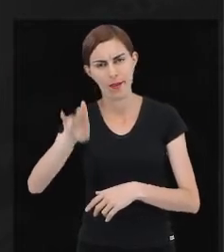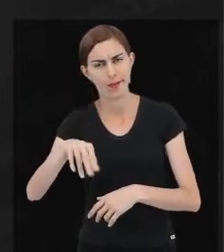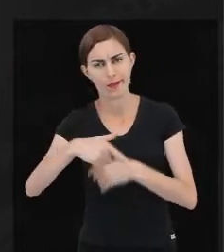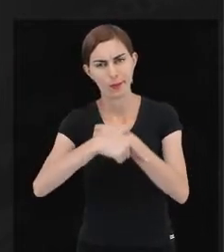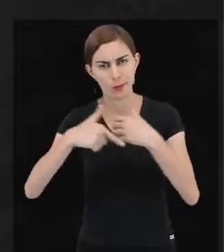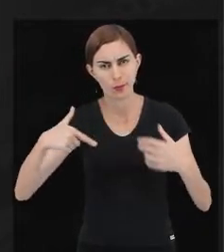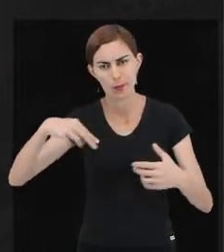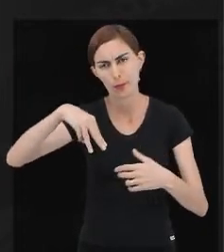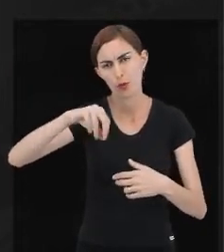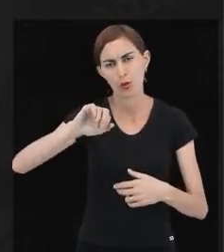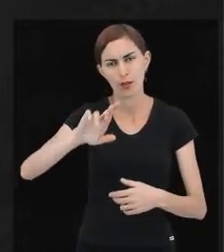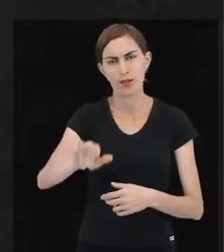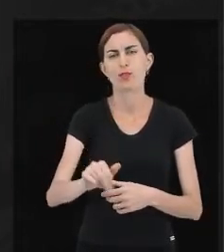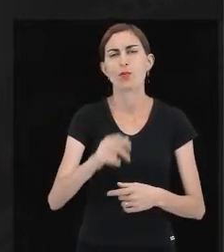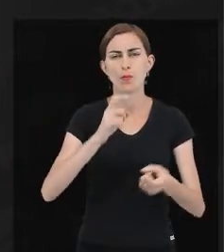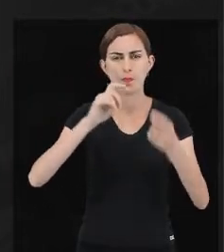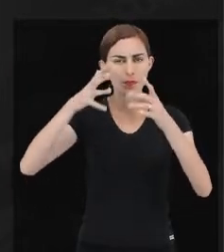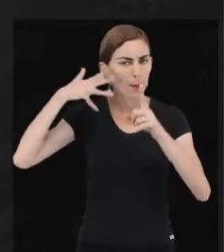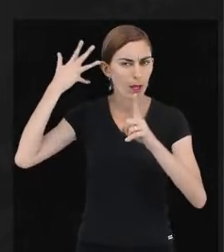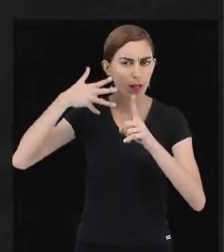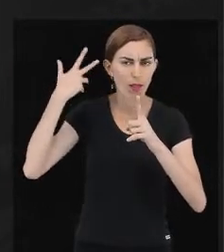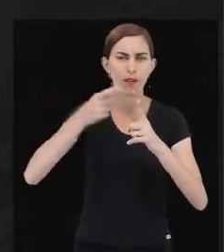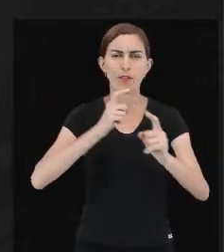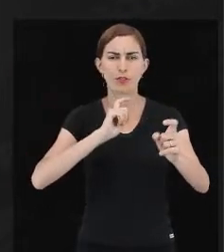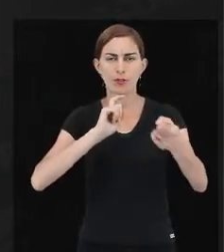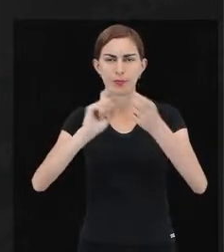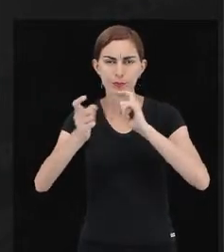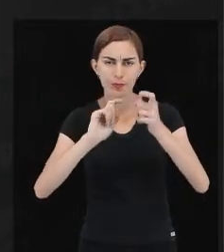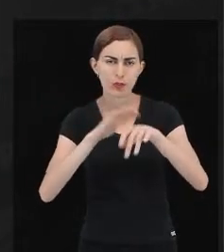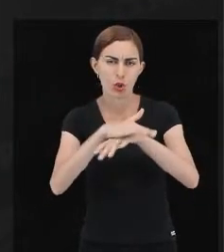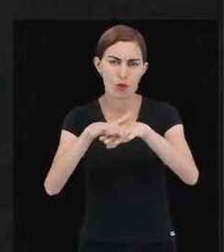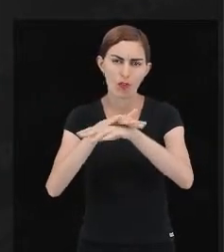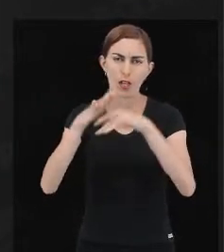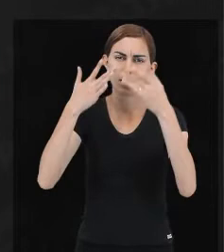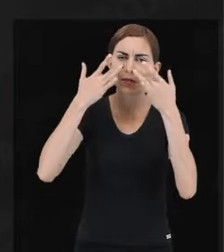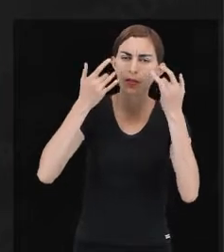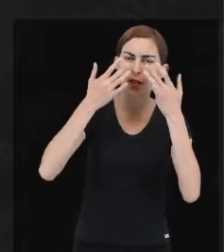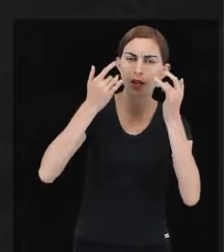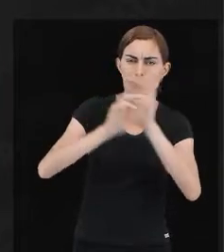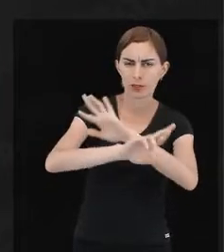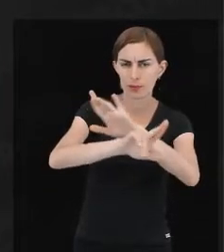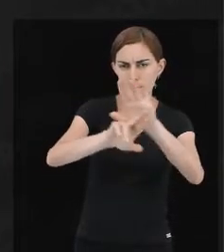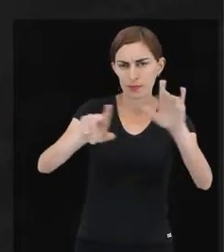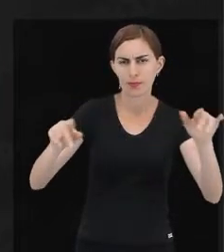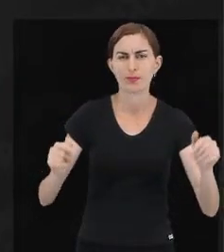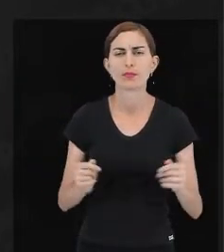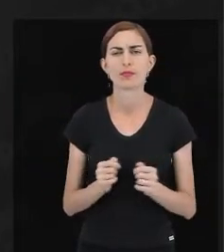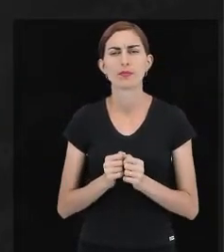meio de palestras, rodas de conversa, debates com toda a comunidade escolar, teatros, etc.